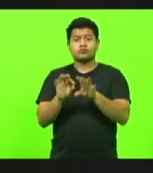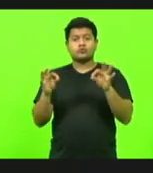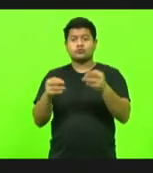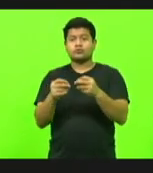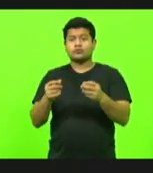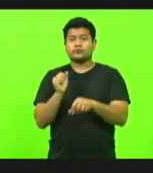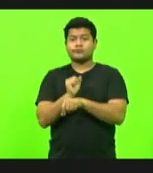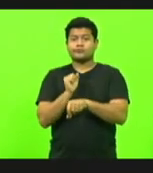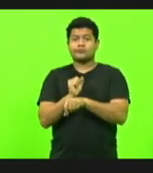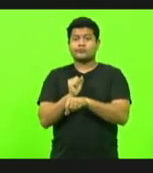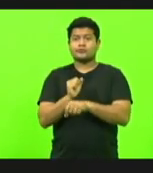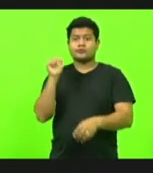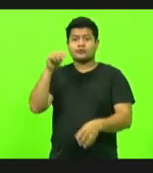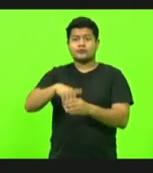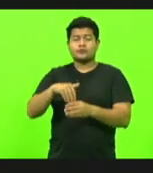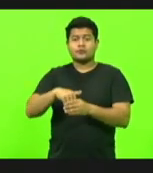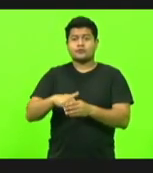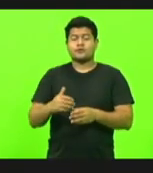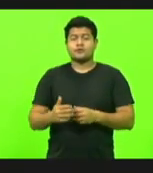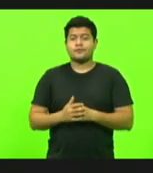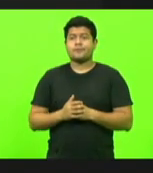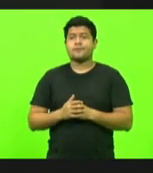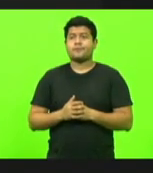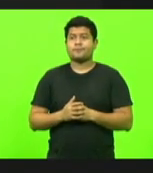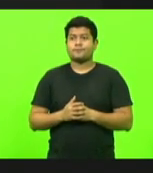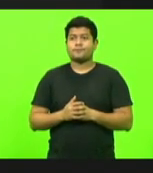o resultado dessa votação. Obrigado, presidente.